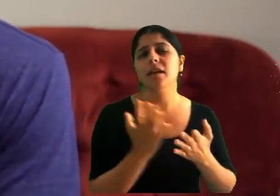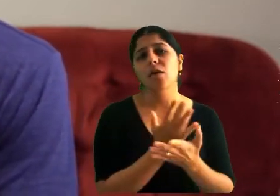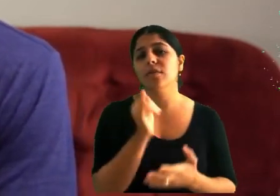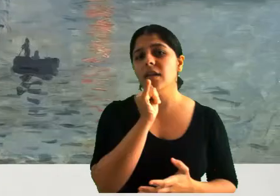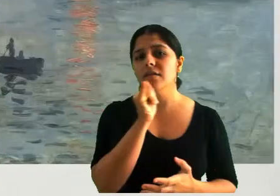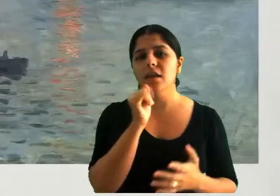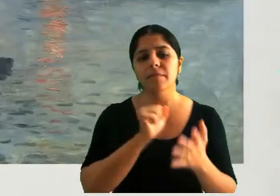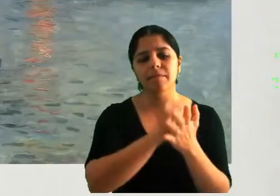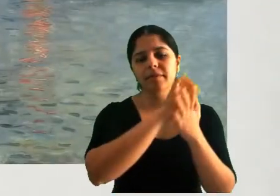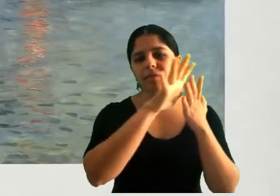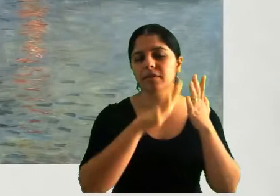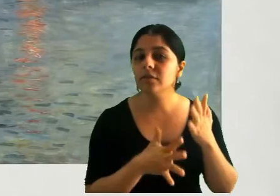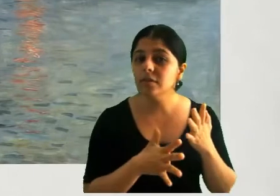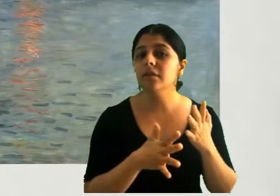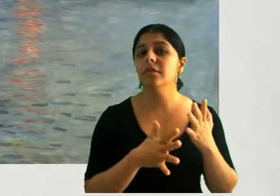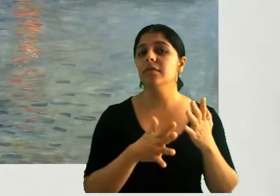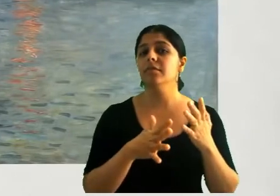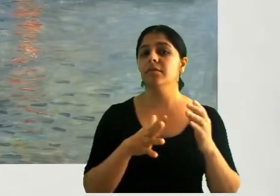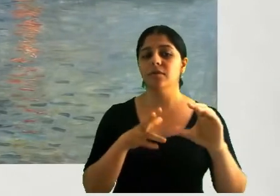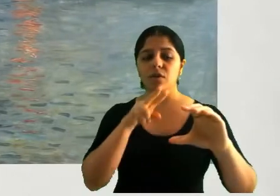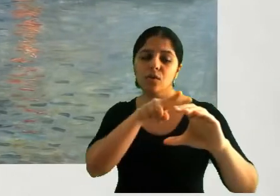alguns exemplos: impressionismo,